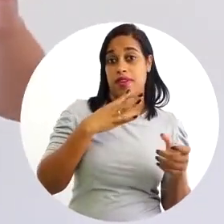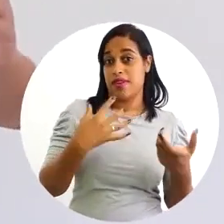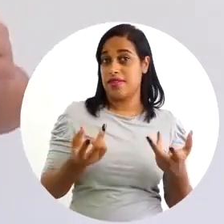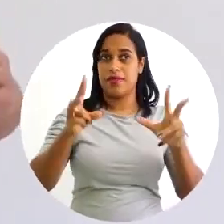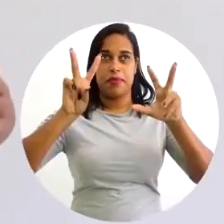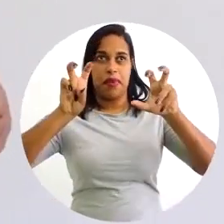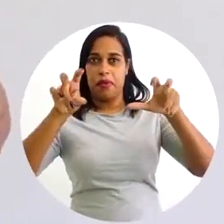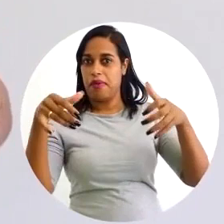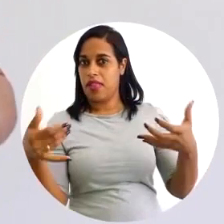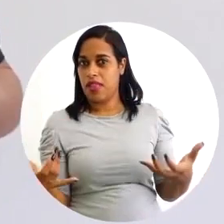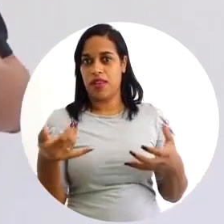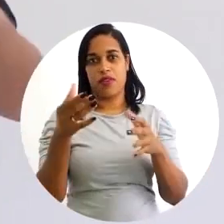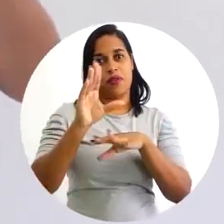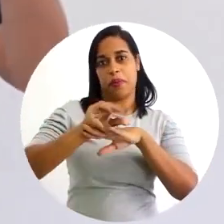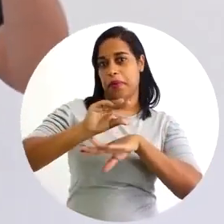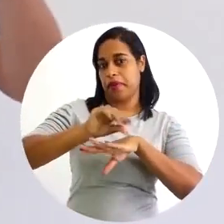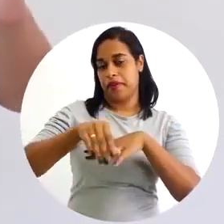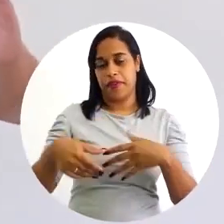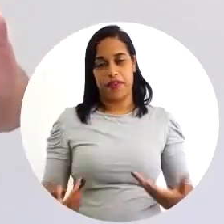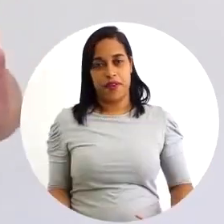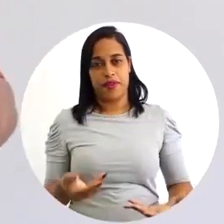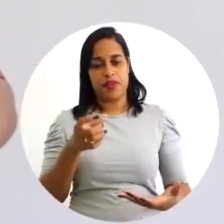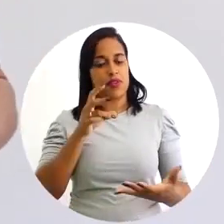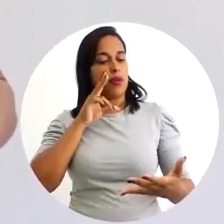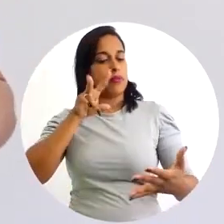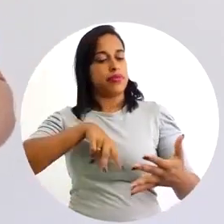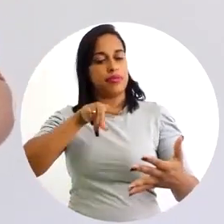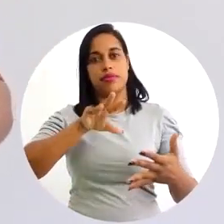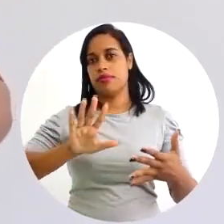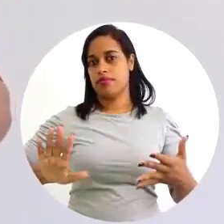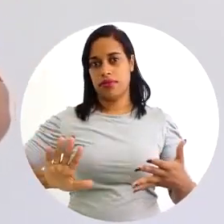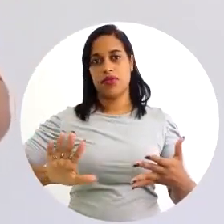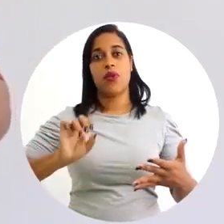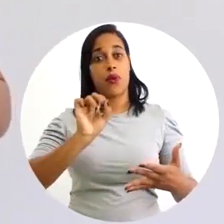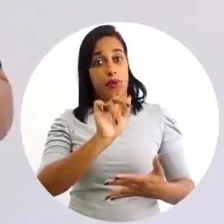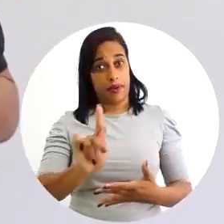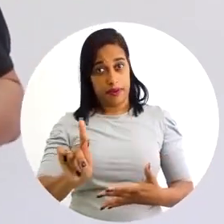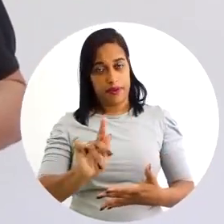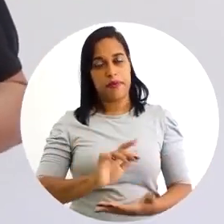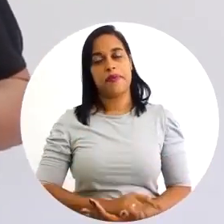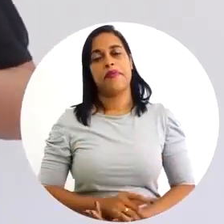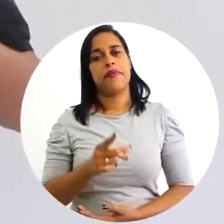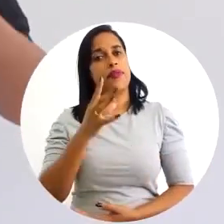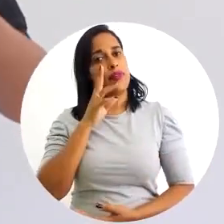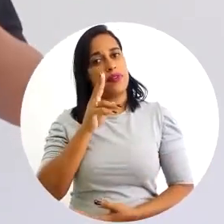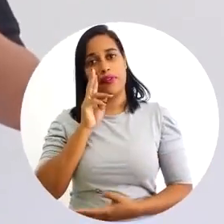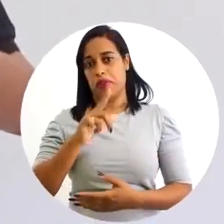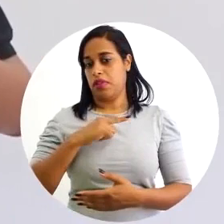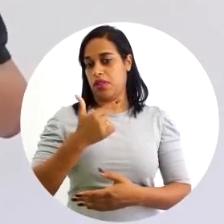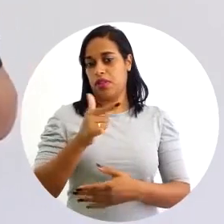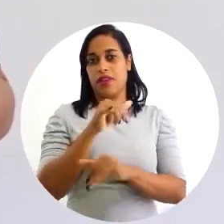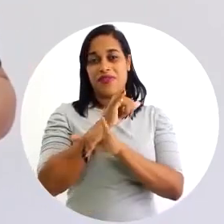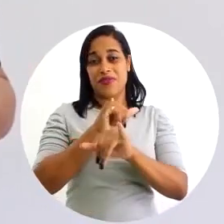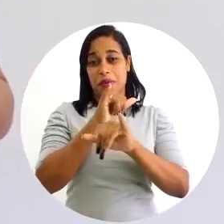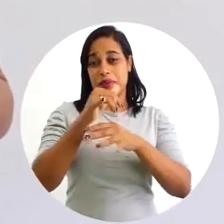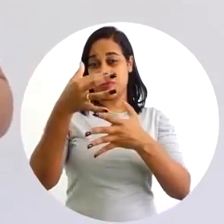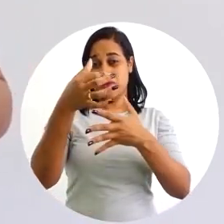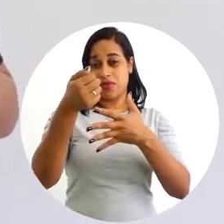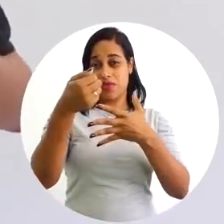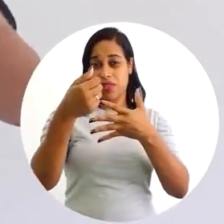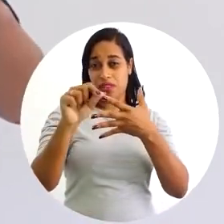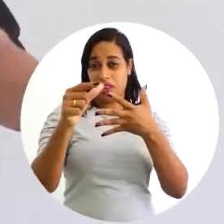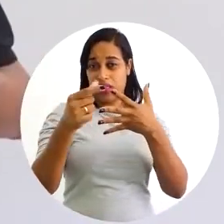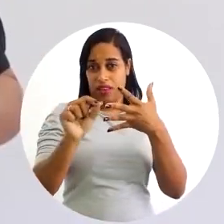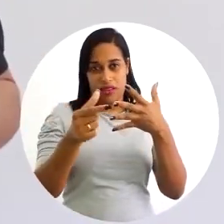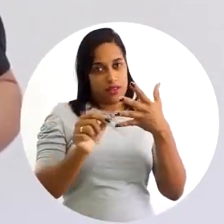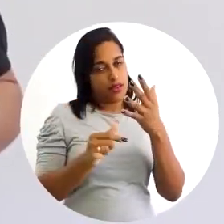pelo título, pela foto, então é só uma olhada por cima, ok? Você não vai ter informações detalhadas,